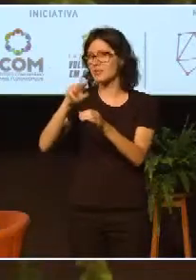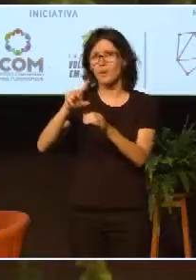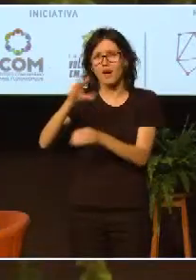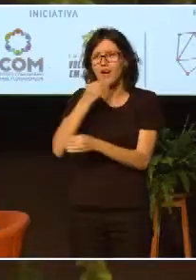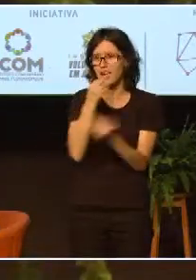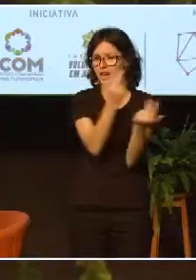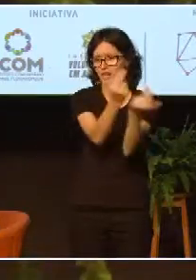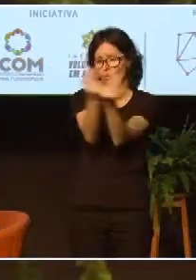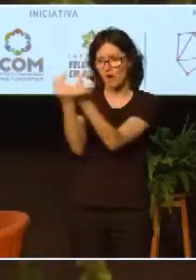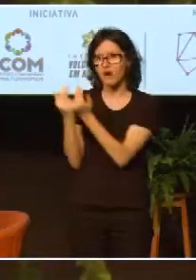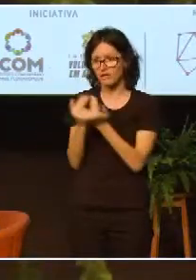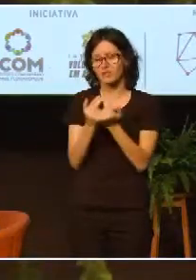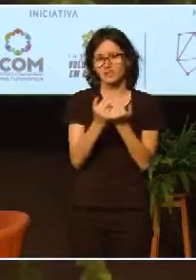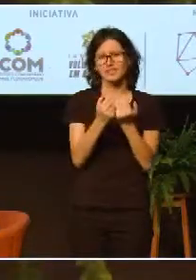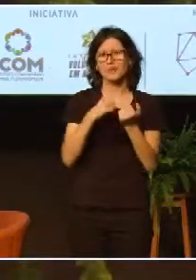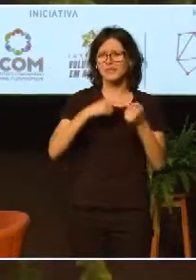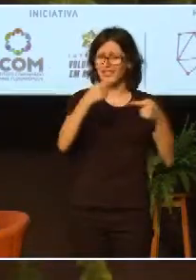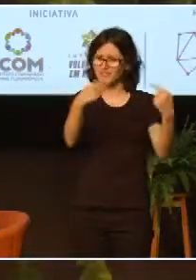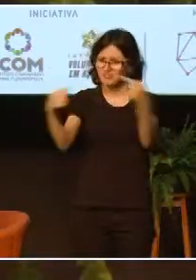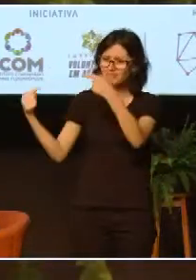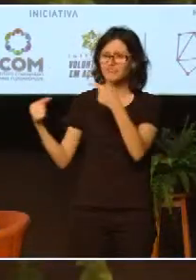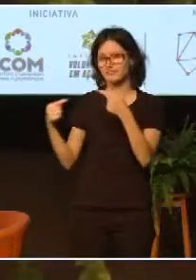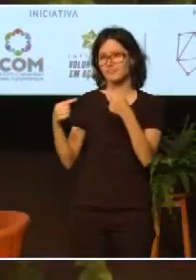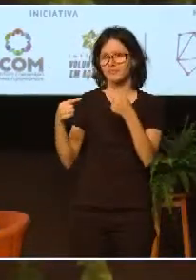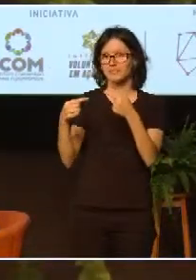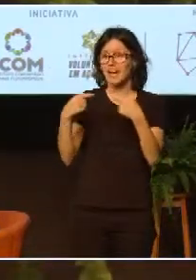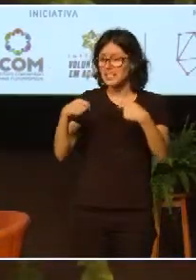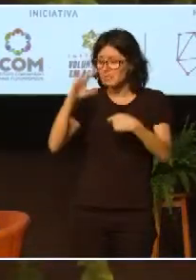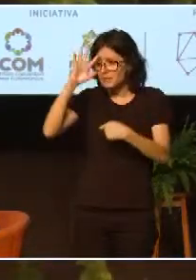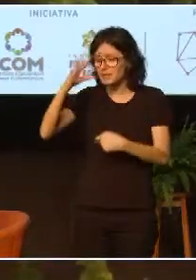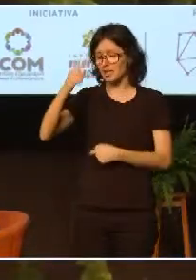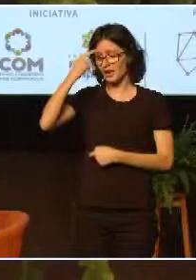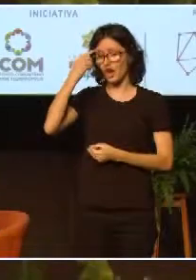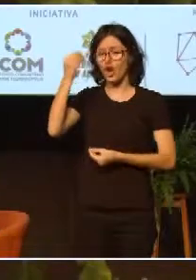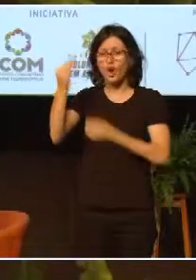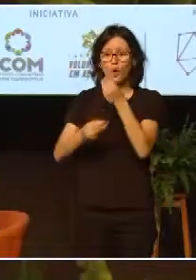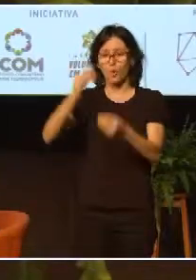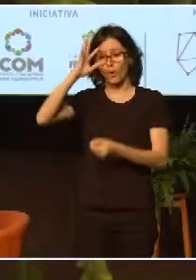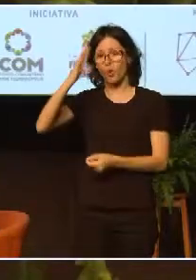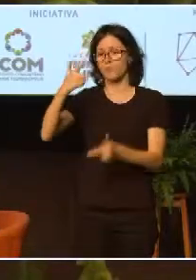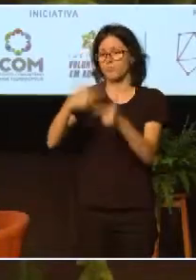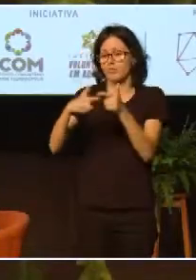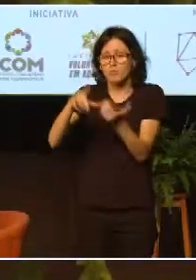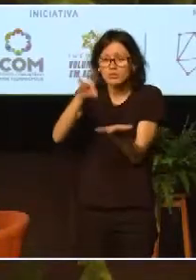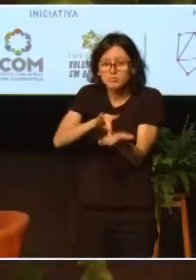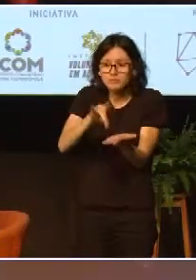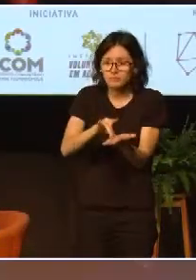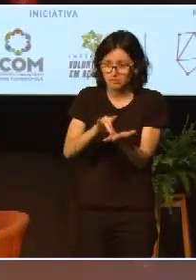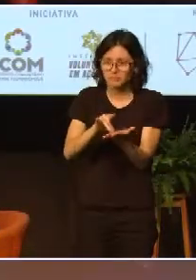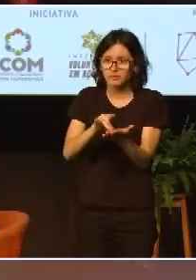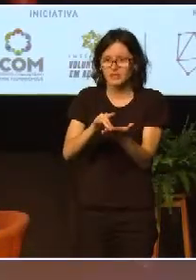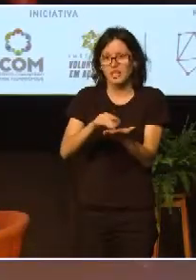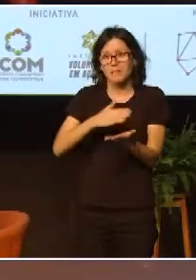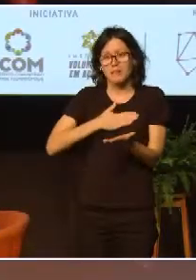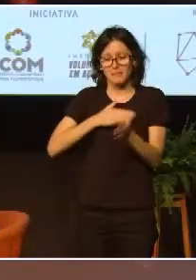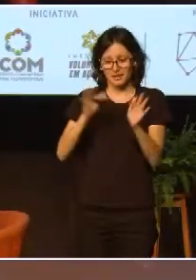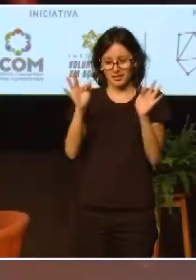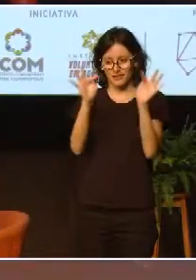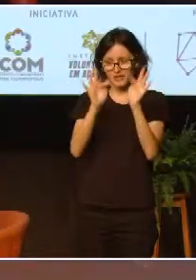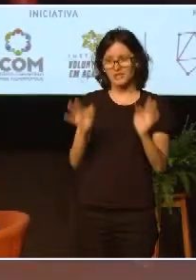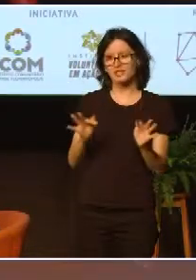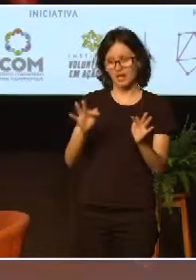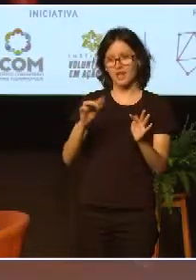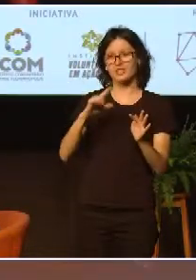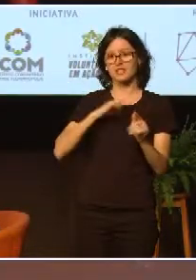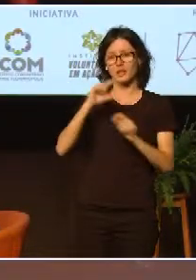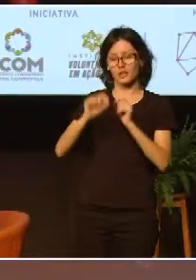umas discussões muito... A gente precisa resolver problemas reais, gente, das pessoas reais. Legal. Então, para mim, felicidade tem muito